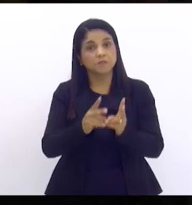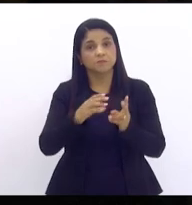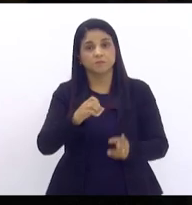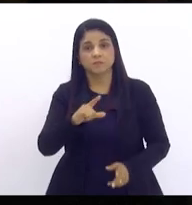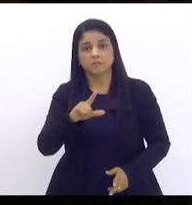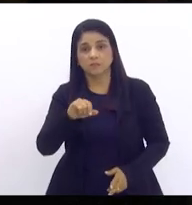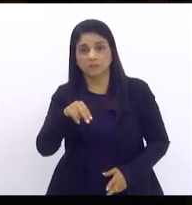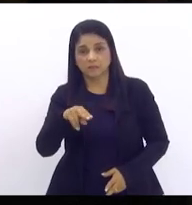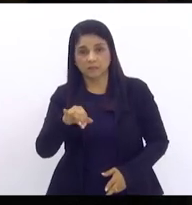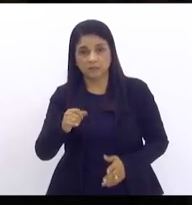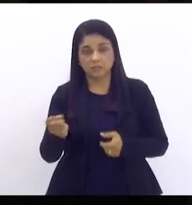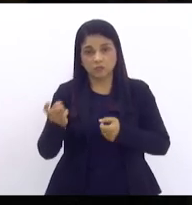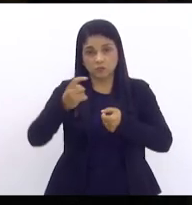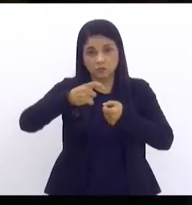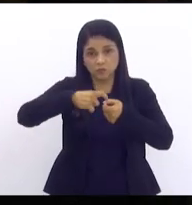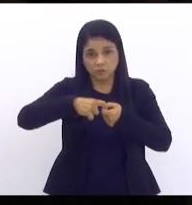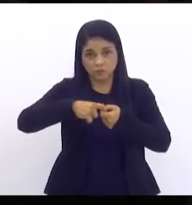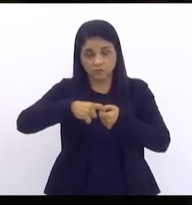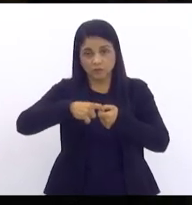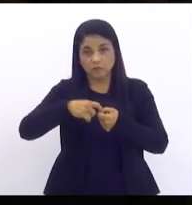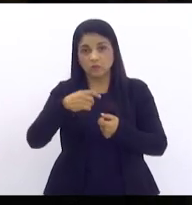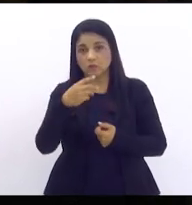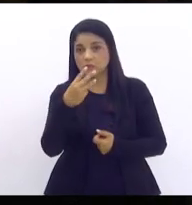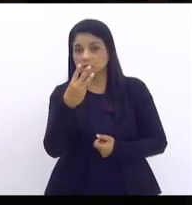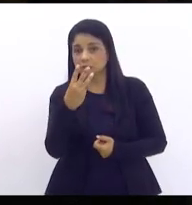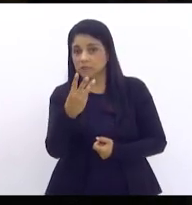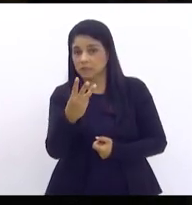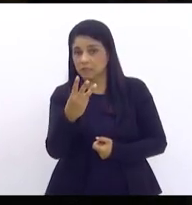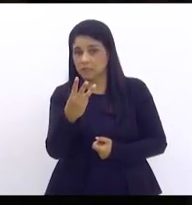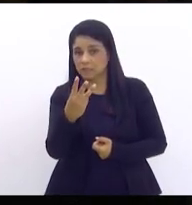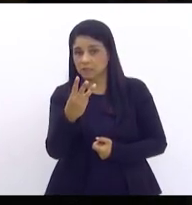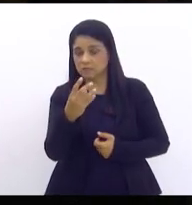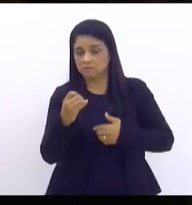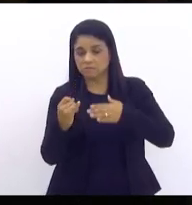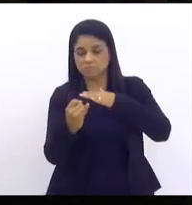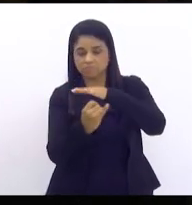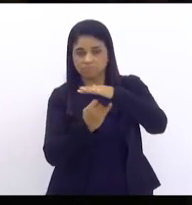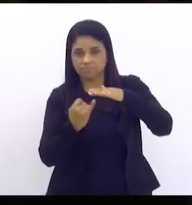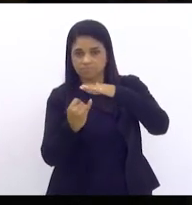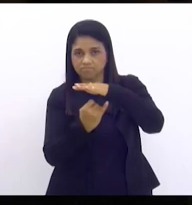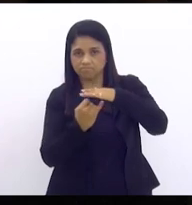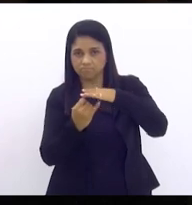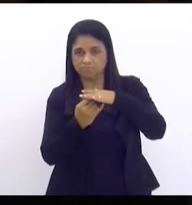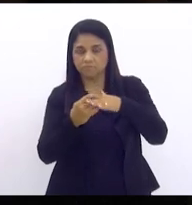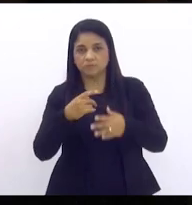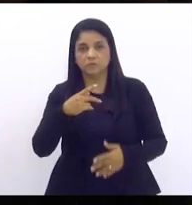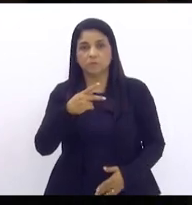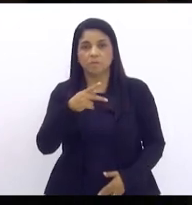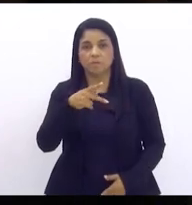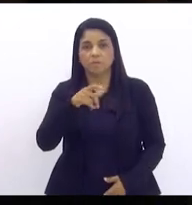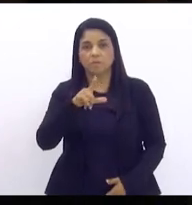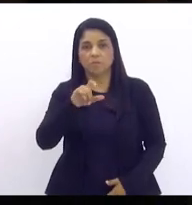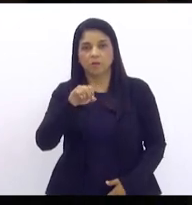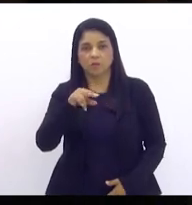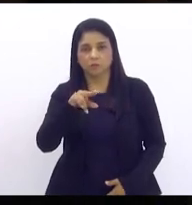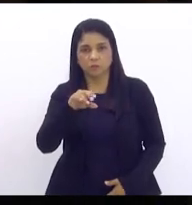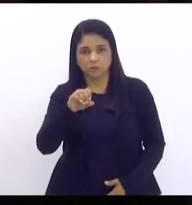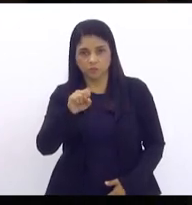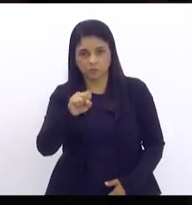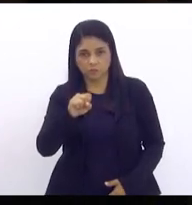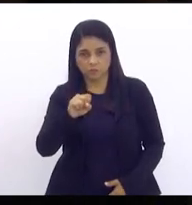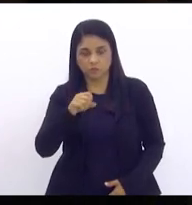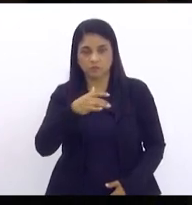convênio com pelo menos 3 operadoras de planos de saúde. Ora, se qualquer